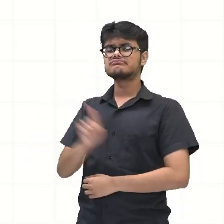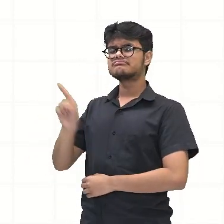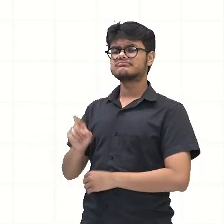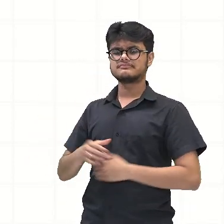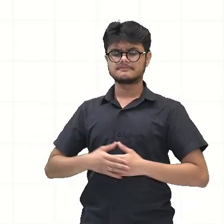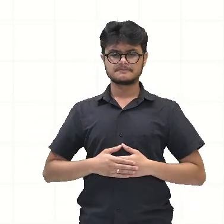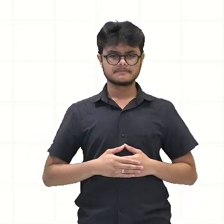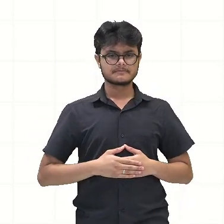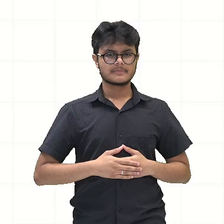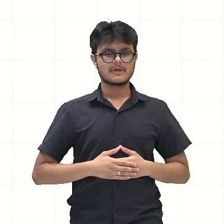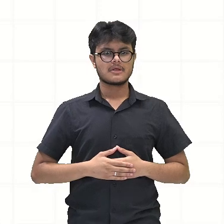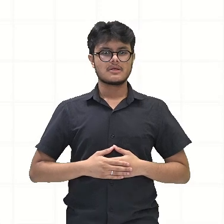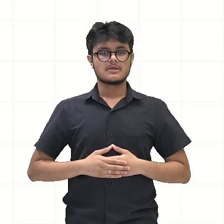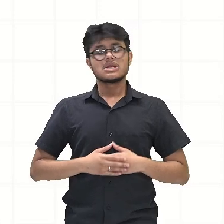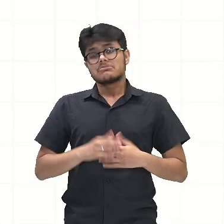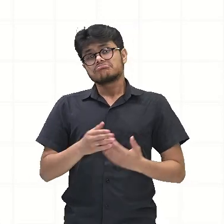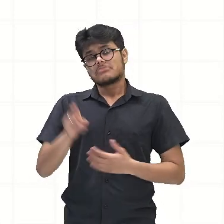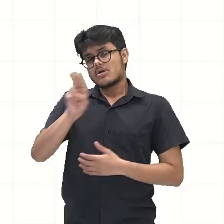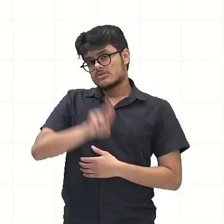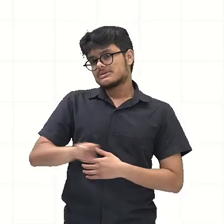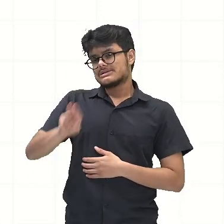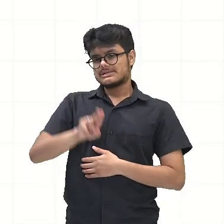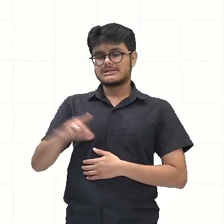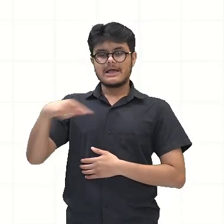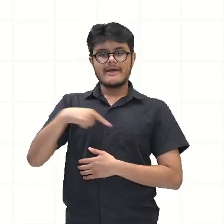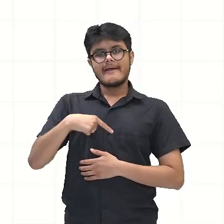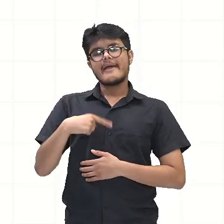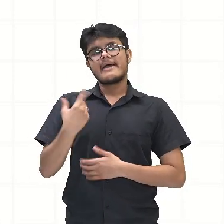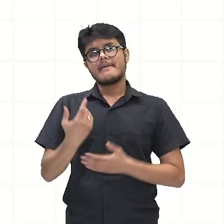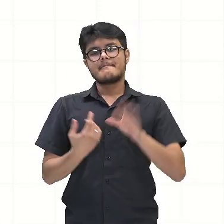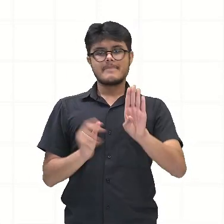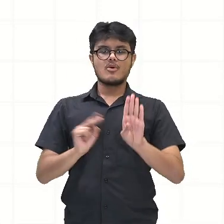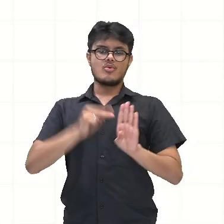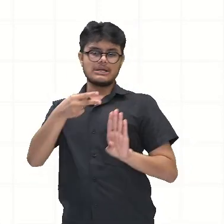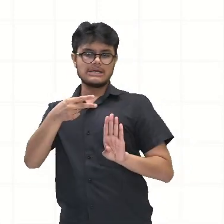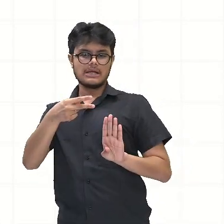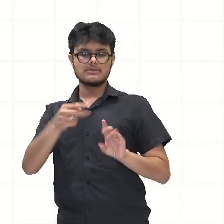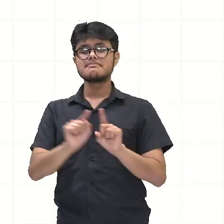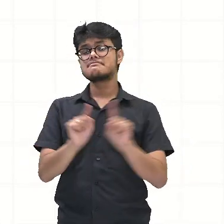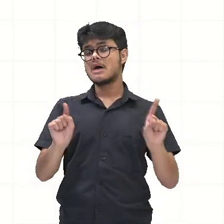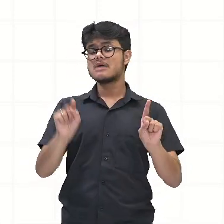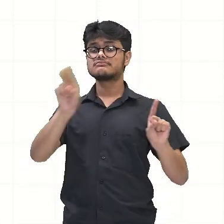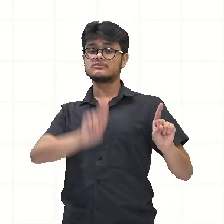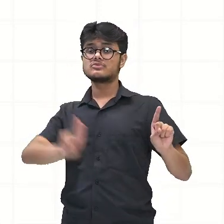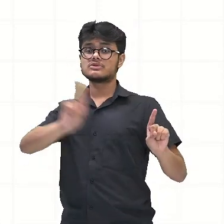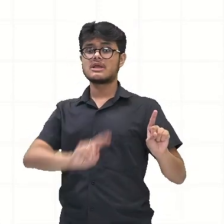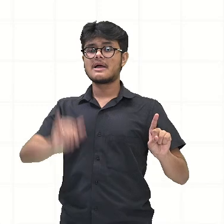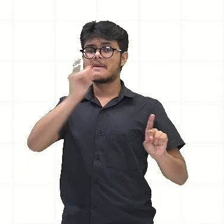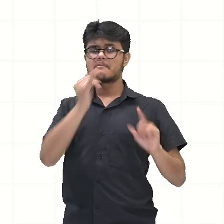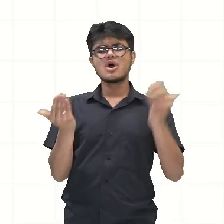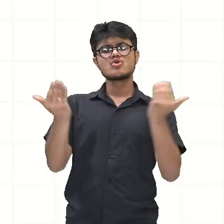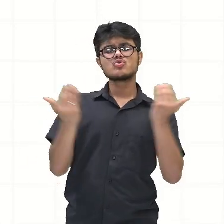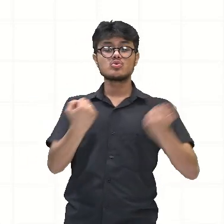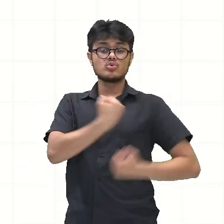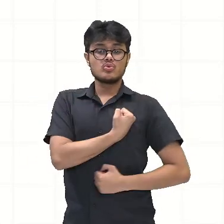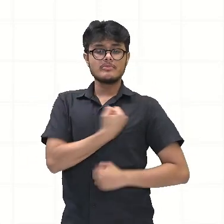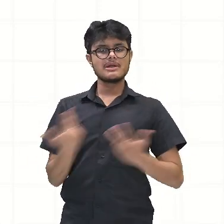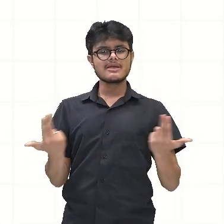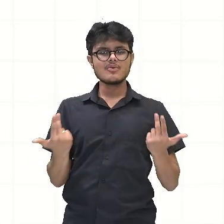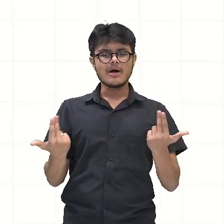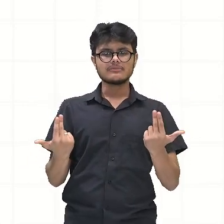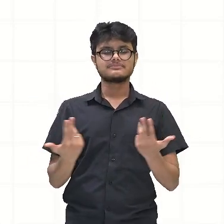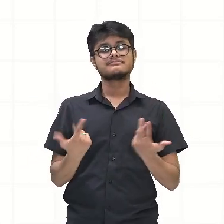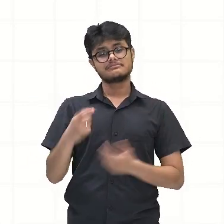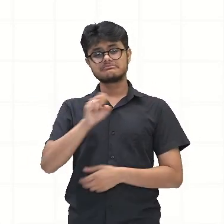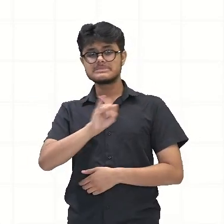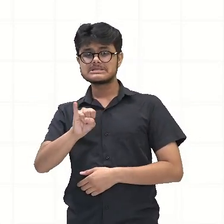né? Posso usar a Bhaskara, mas aqui, como ela é incompleta, eu posso usar o termo do fator comum em evidência. Então, aqui, ó, eu